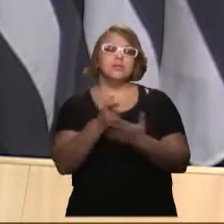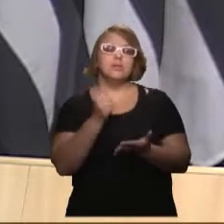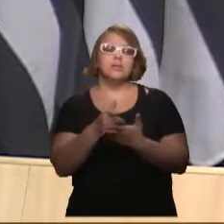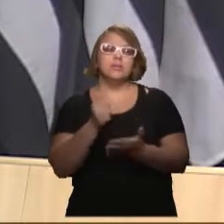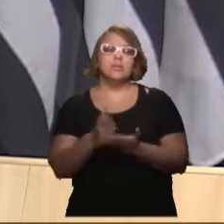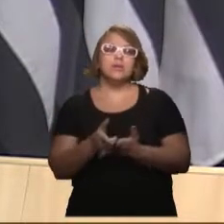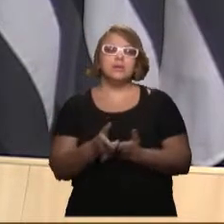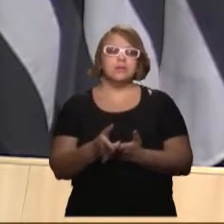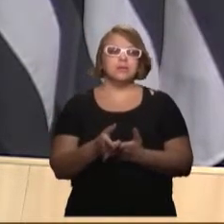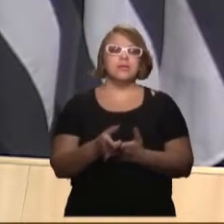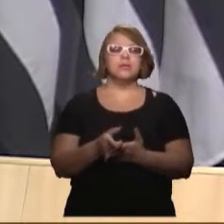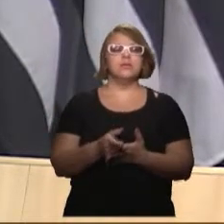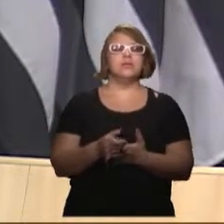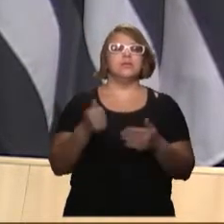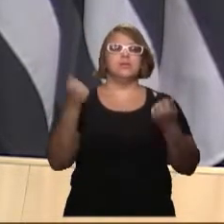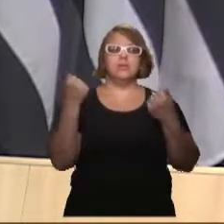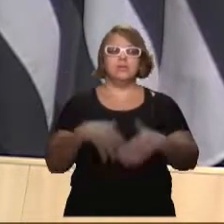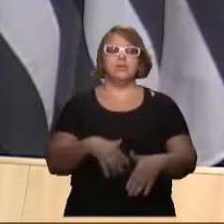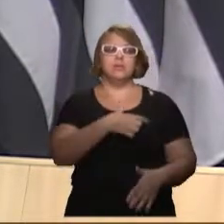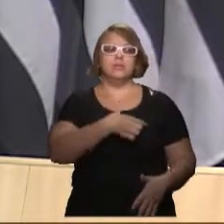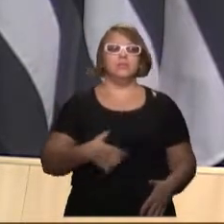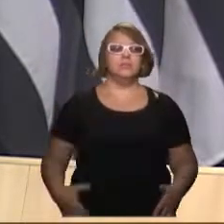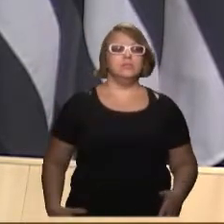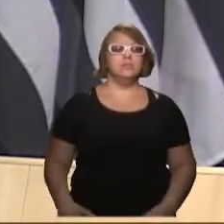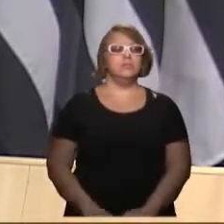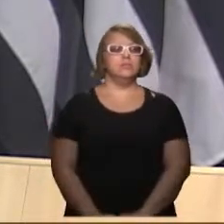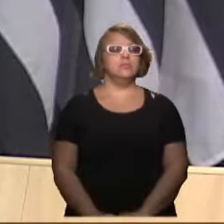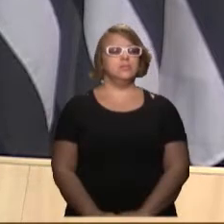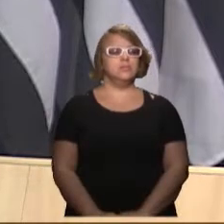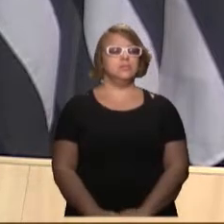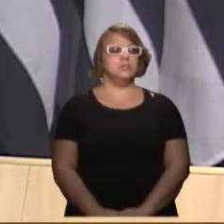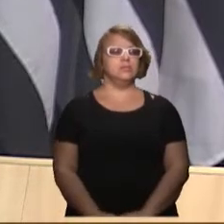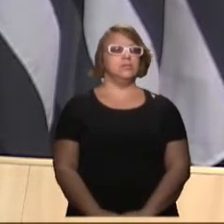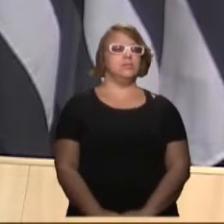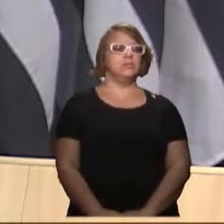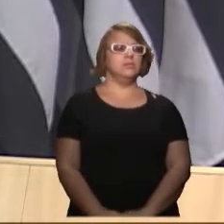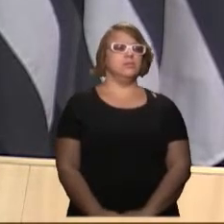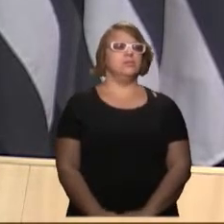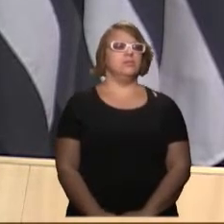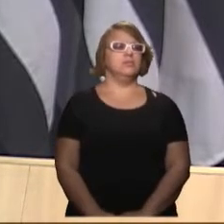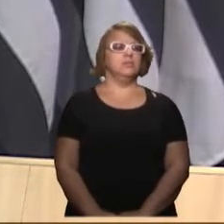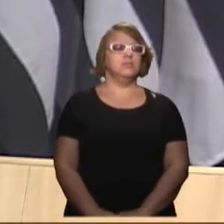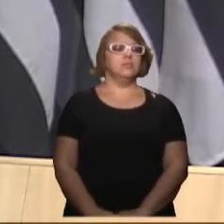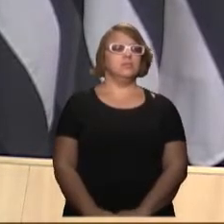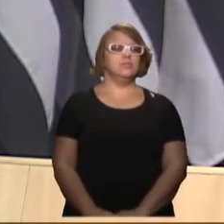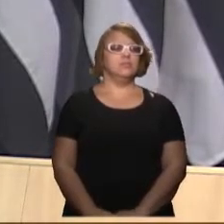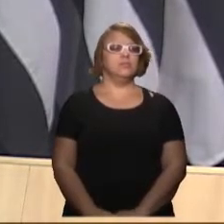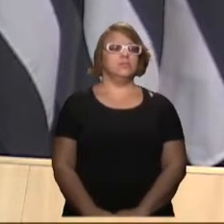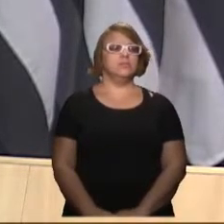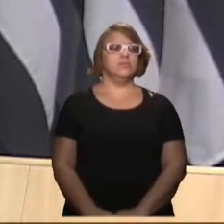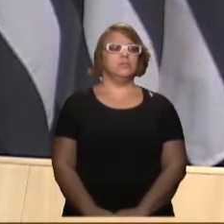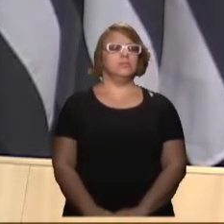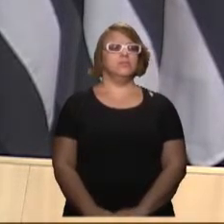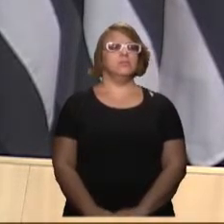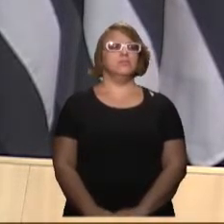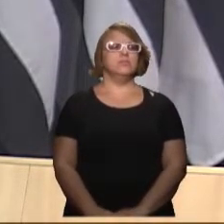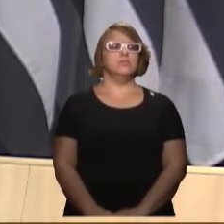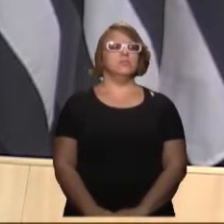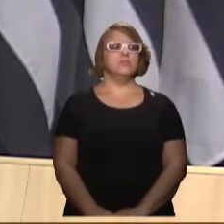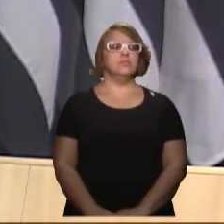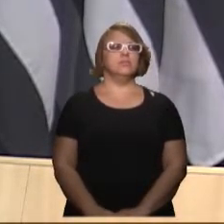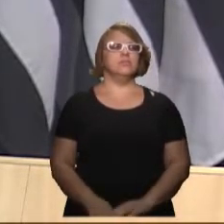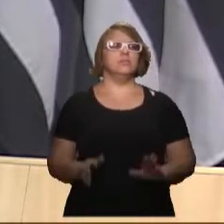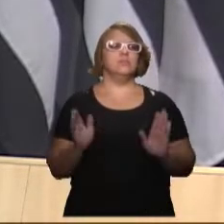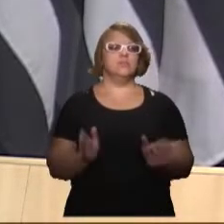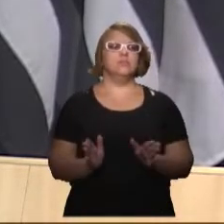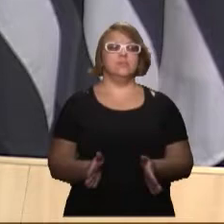mercado de trabalho novamente. Vereador pela ordem. Meneca. Pela ordem, senhor vereador Douglas. Vereador. Hoje já é